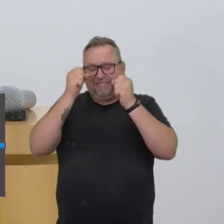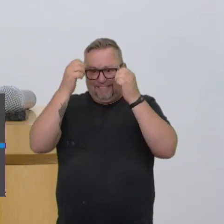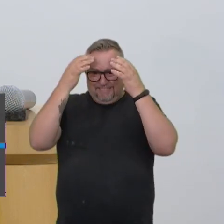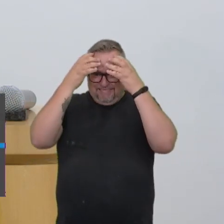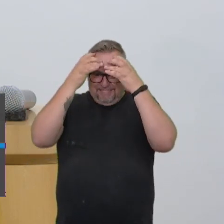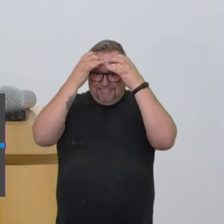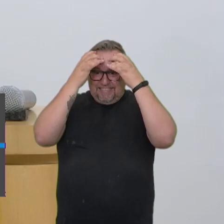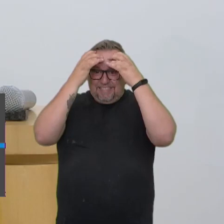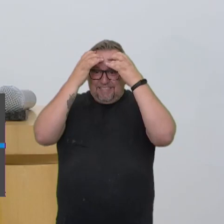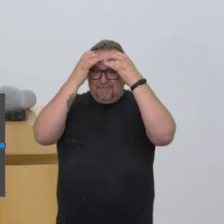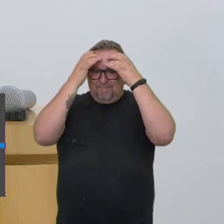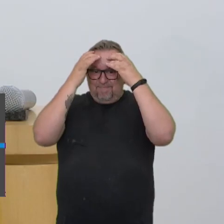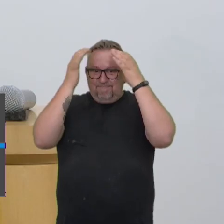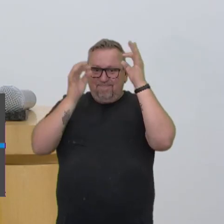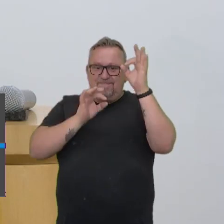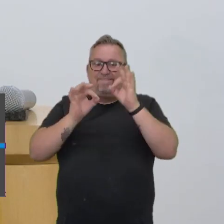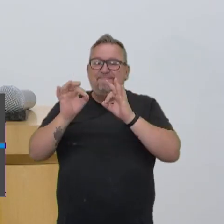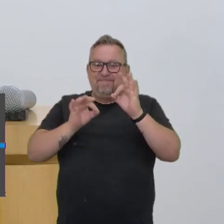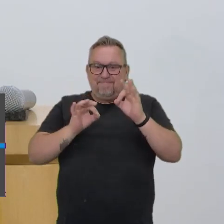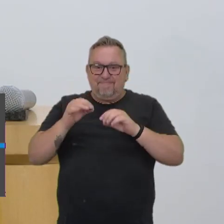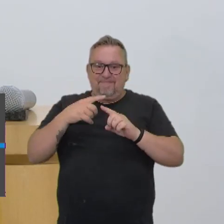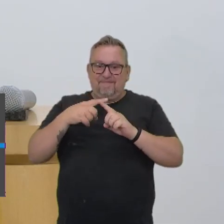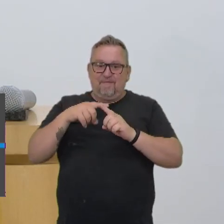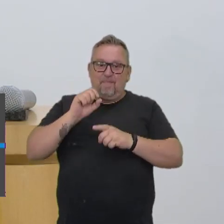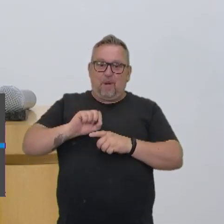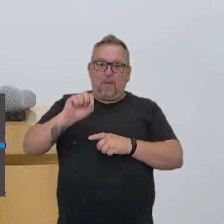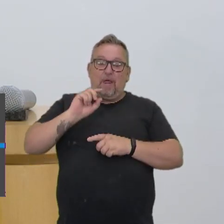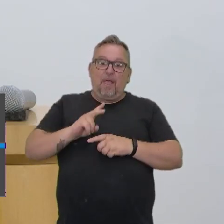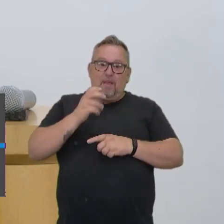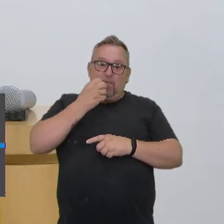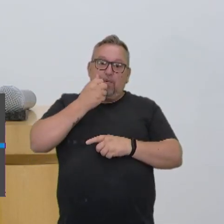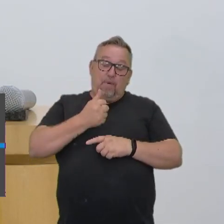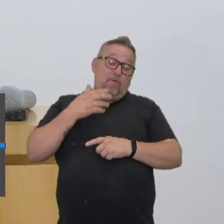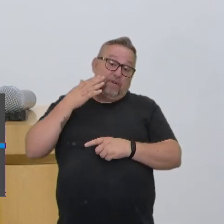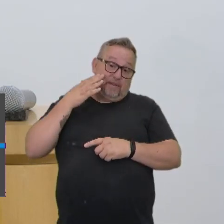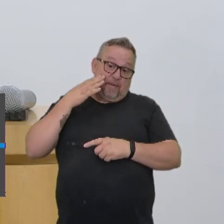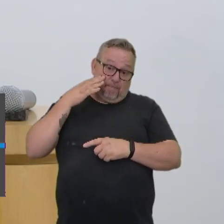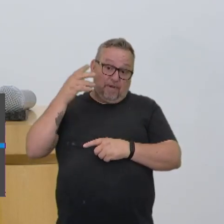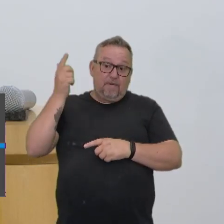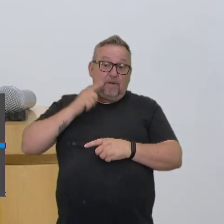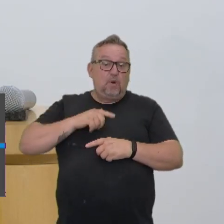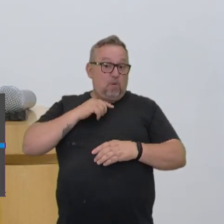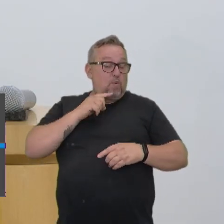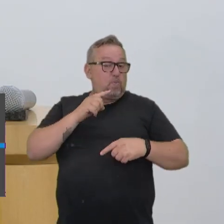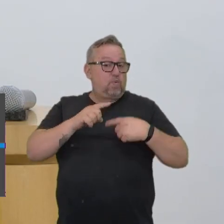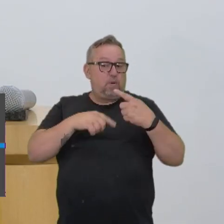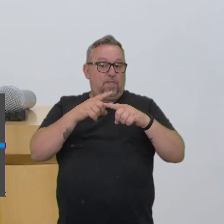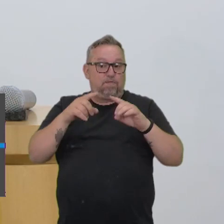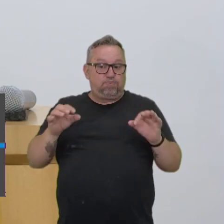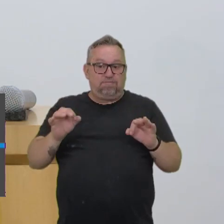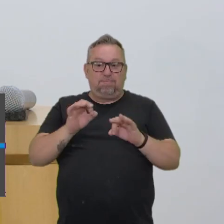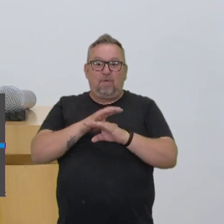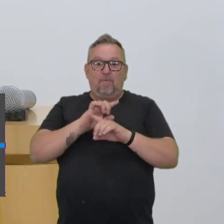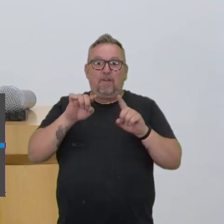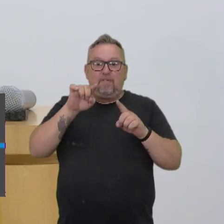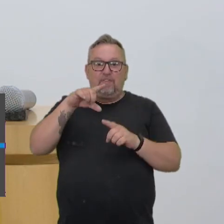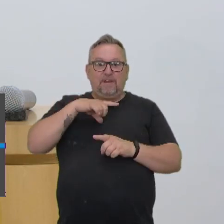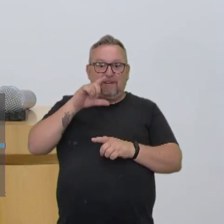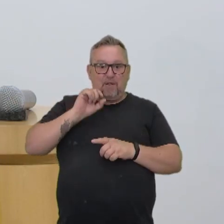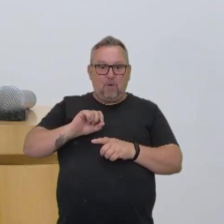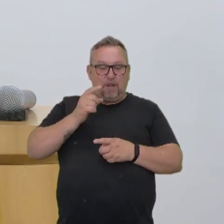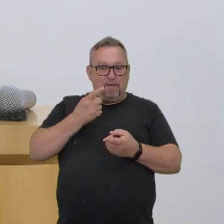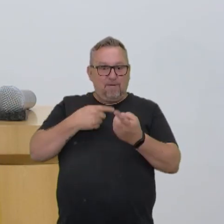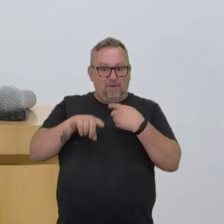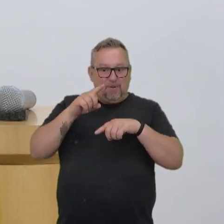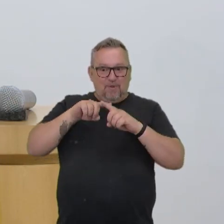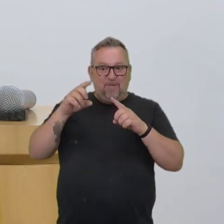estou preparada, é aquilo. Estou feliz porque é sempre bom a gente saber que a gente está concluindo um trabalho e principalmente que vocês estão aí indo